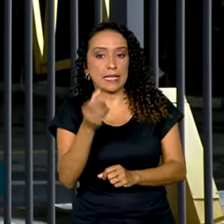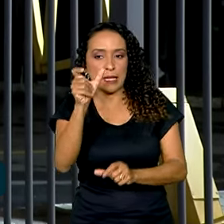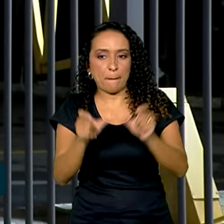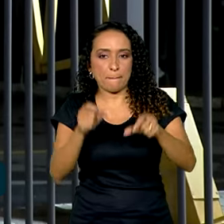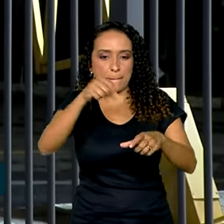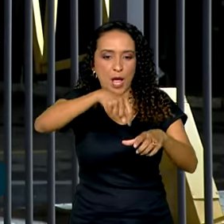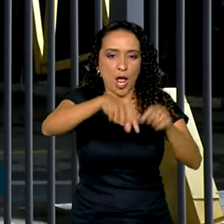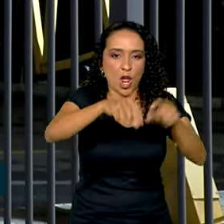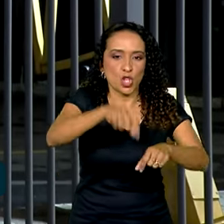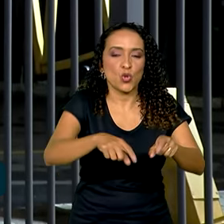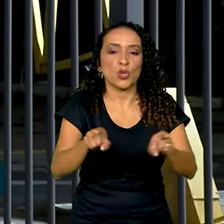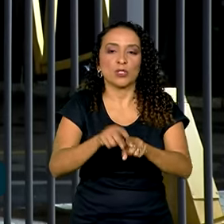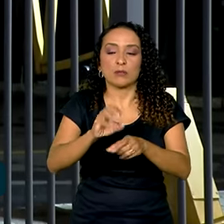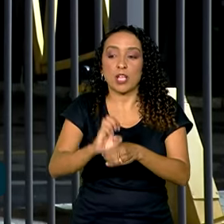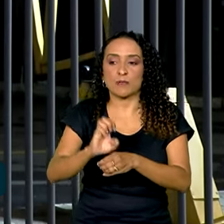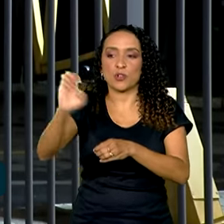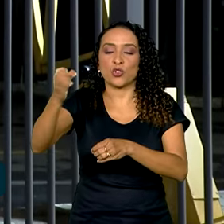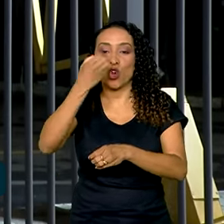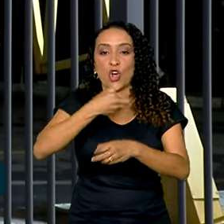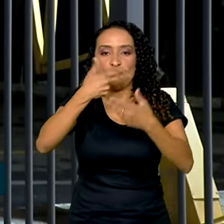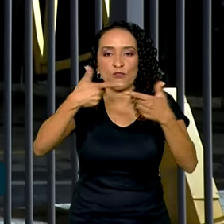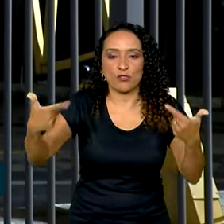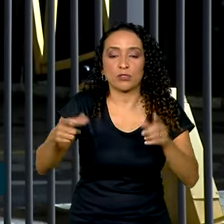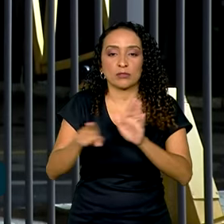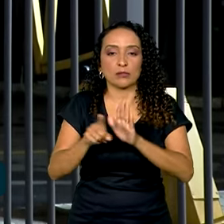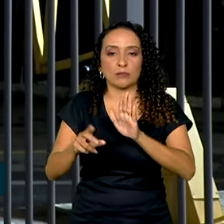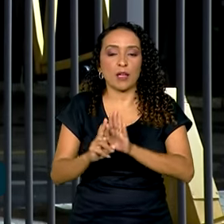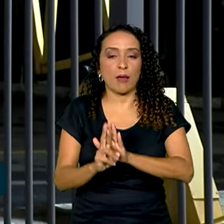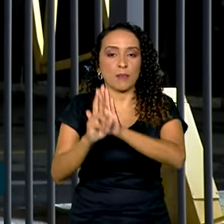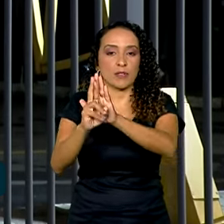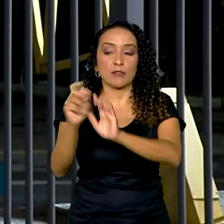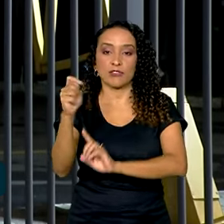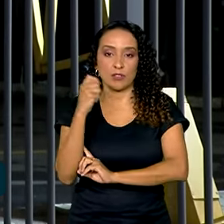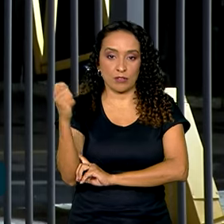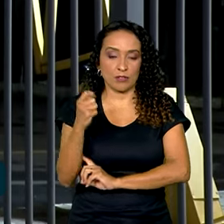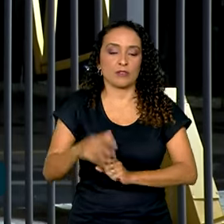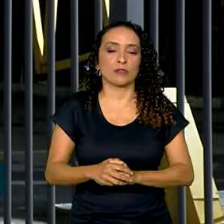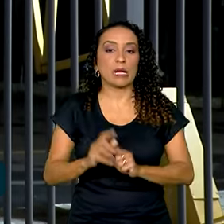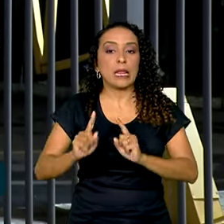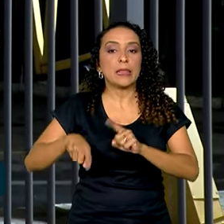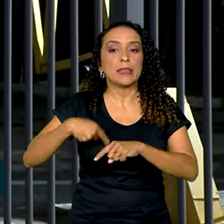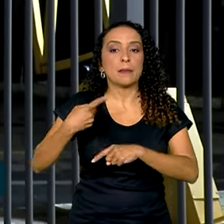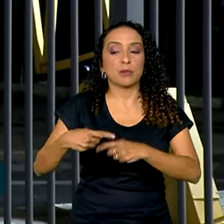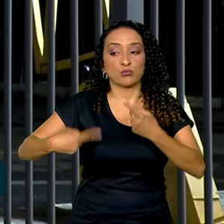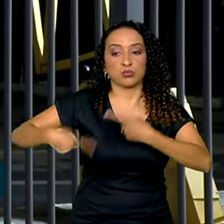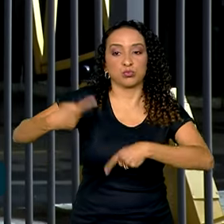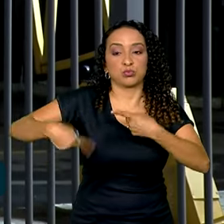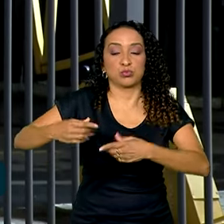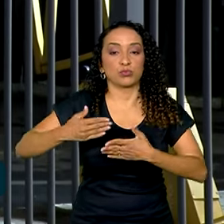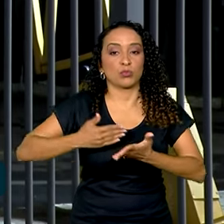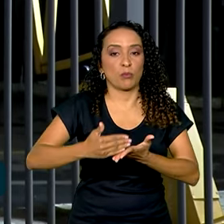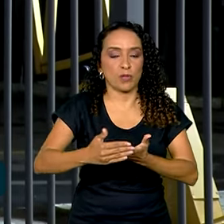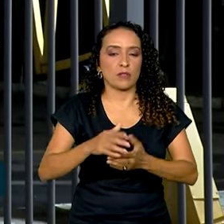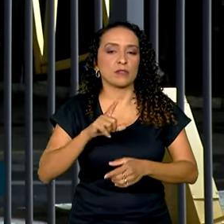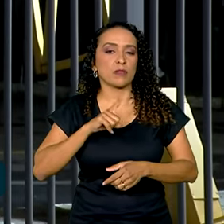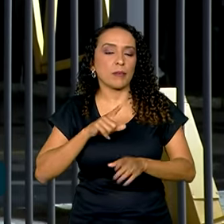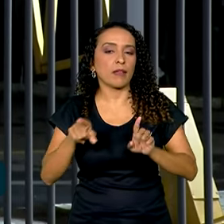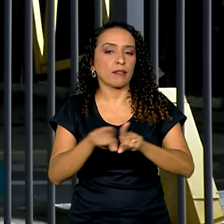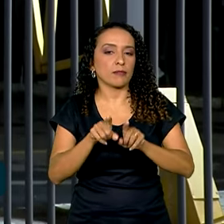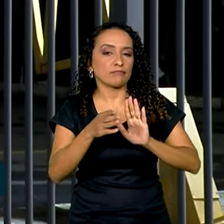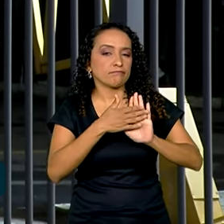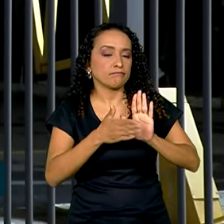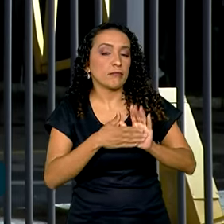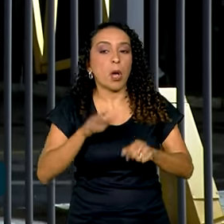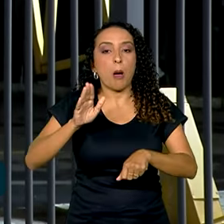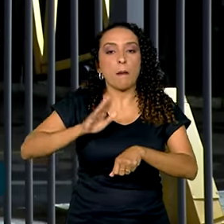produtores e exportadores de frutas e representantes de associações. Após as discussões iniciais, está previsto aí